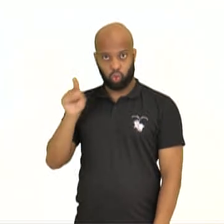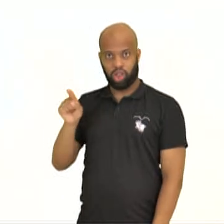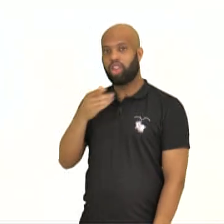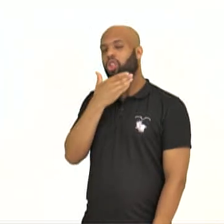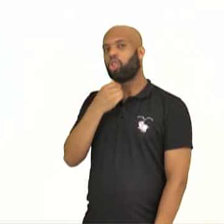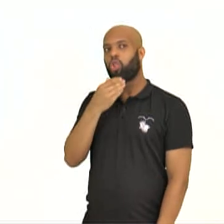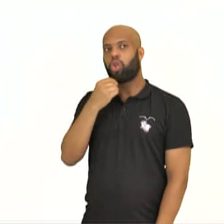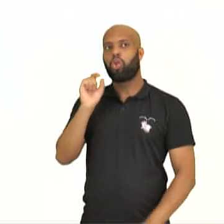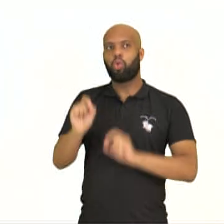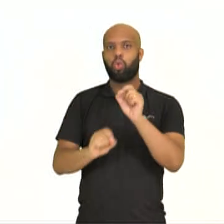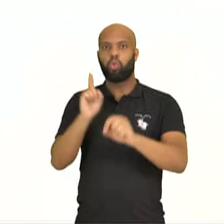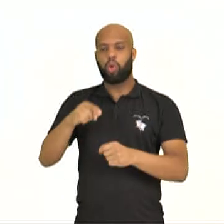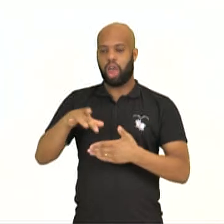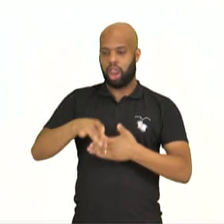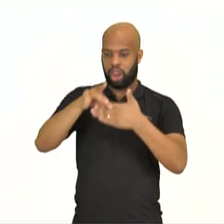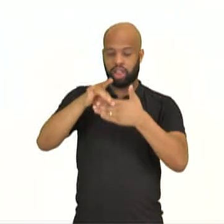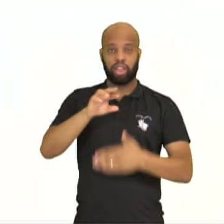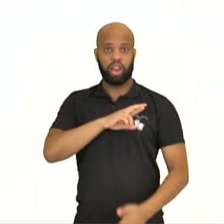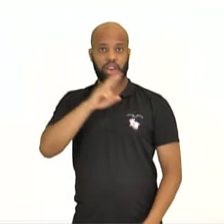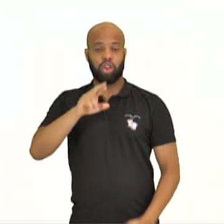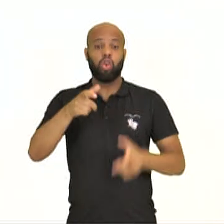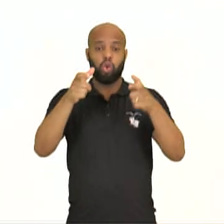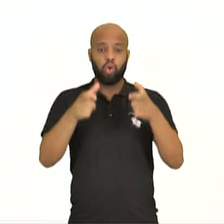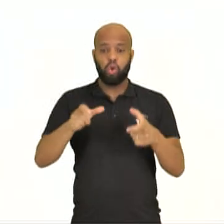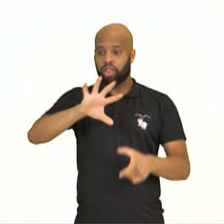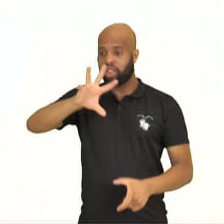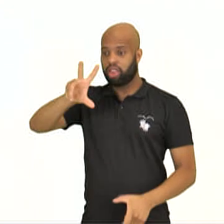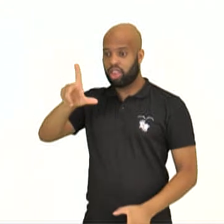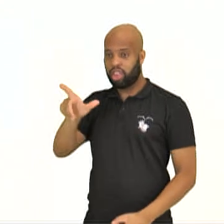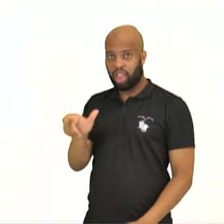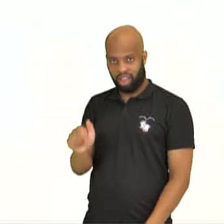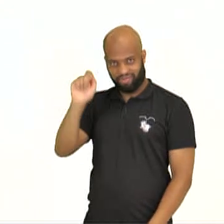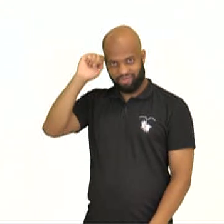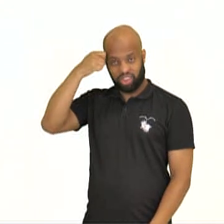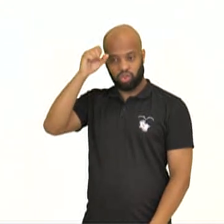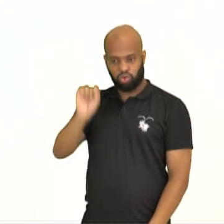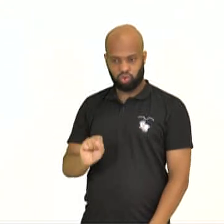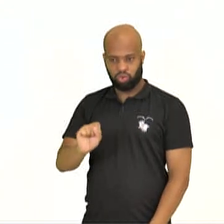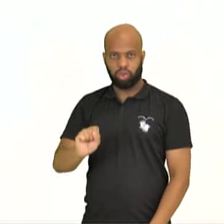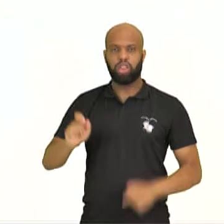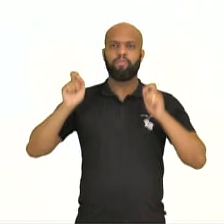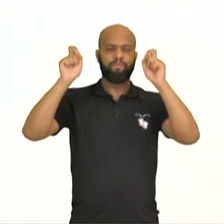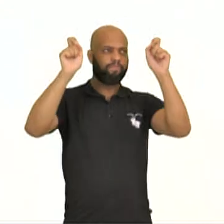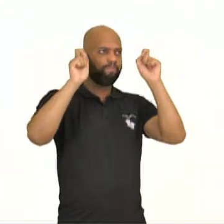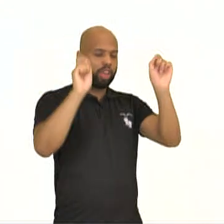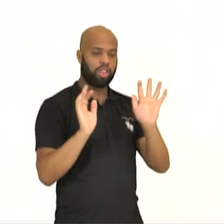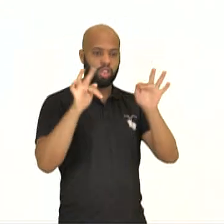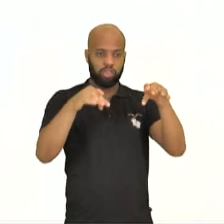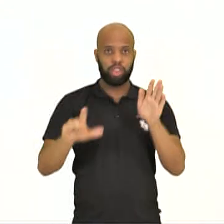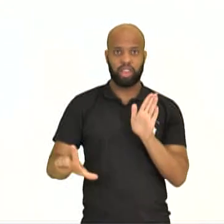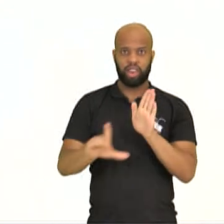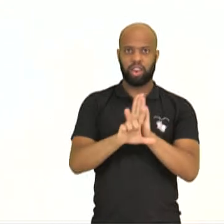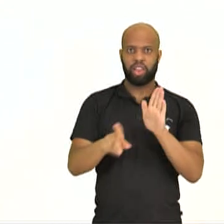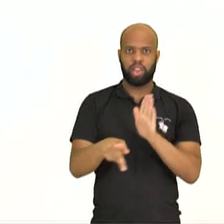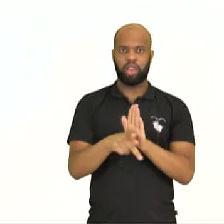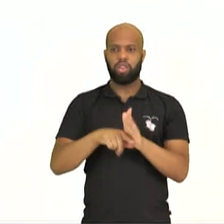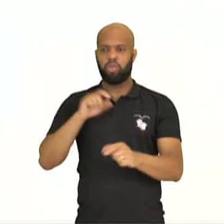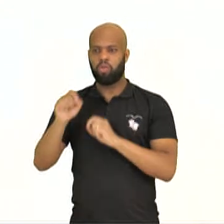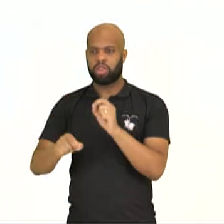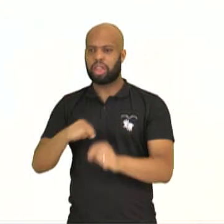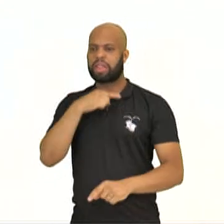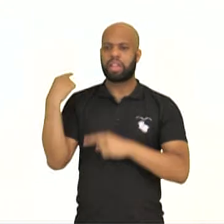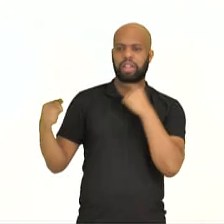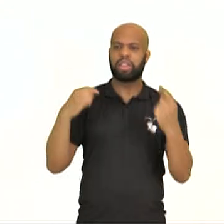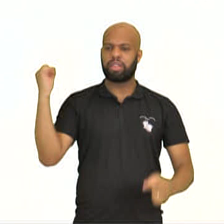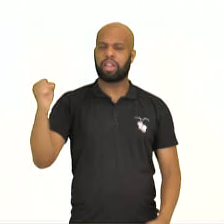Tutu é um líder religioso da África do Sul. Seus protestos ajudaram a dar fim às leis do apartheid nesse país.